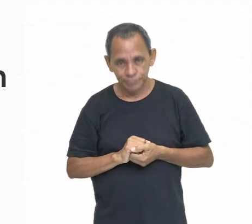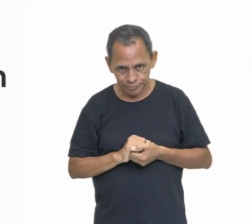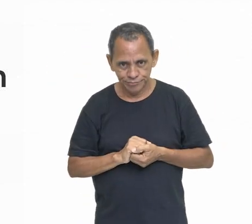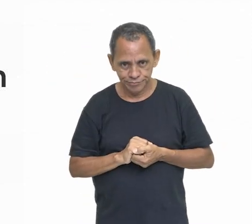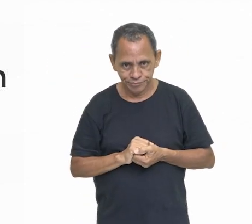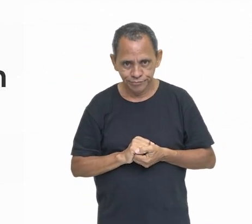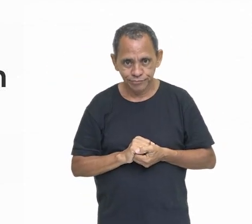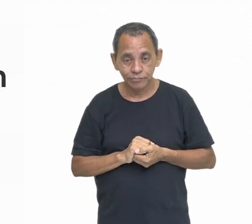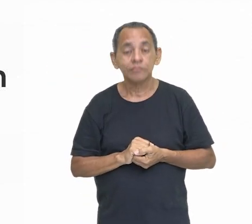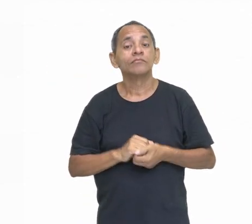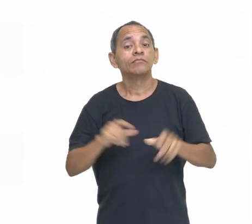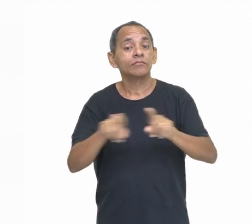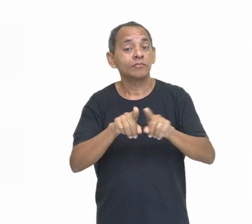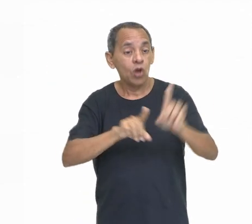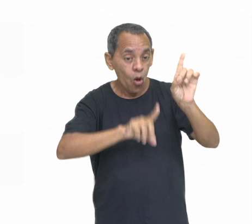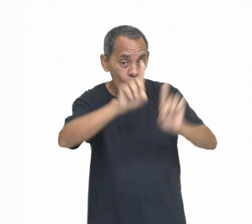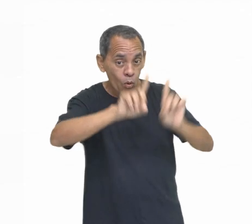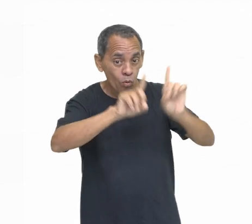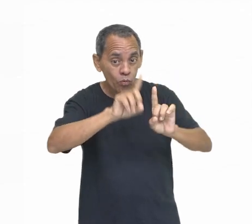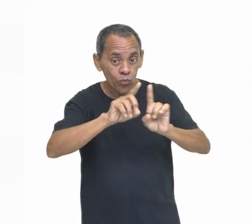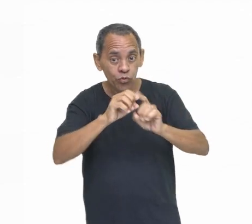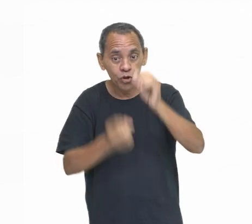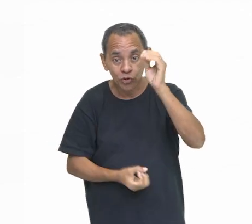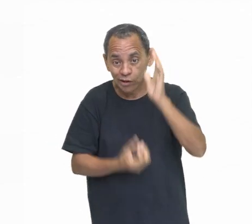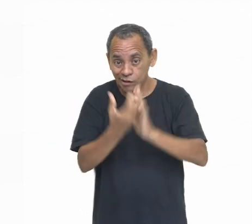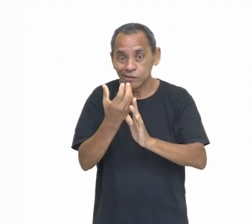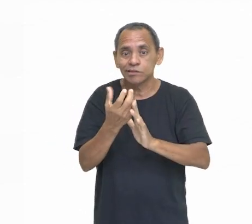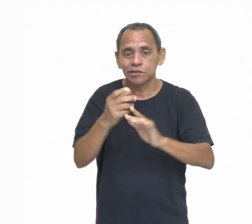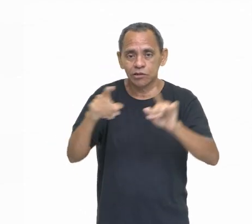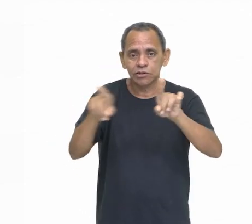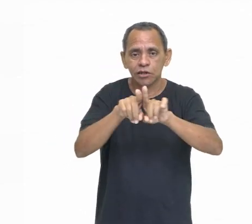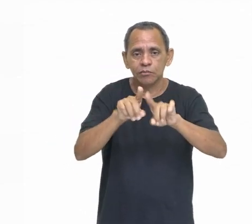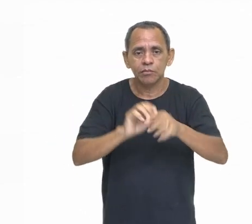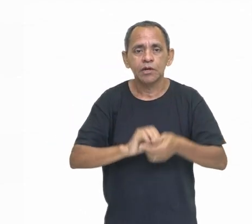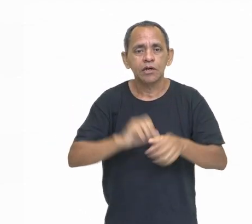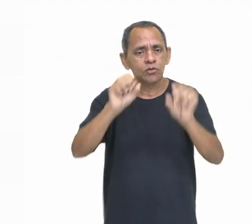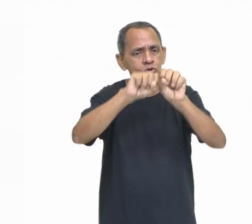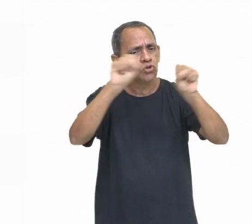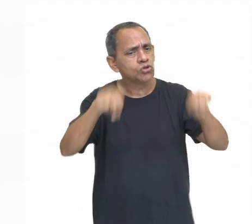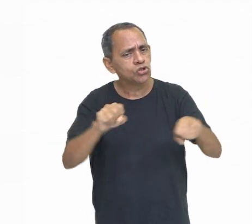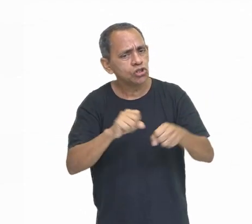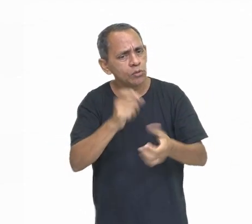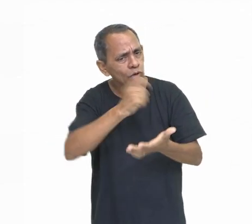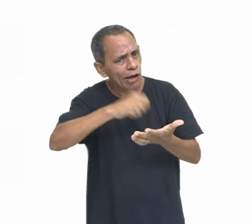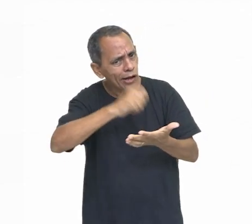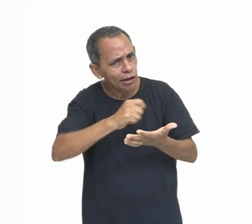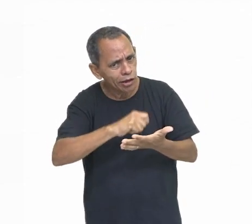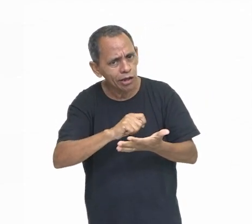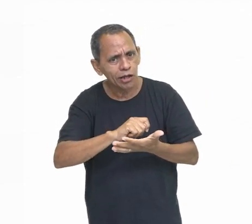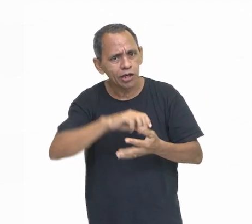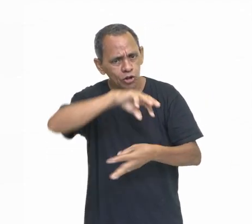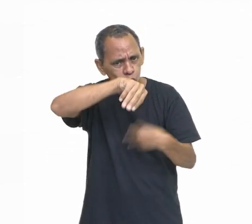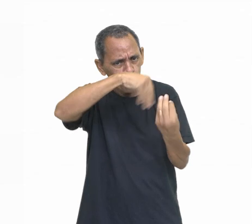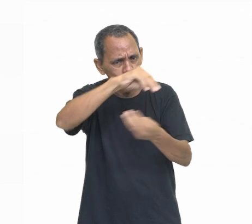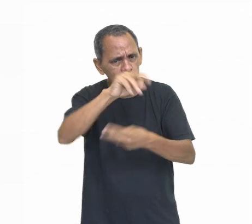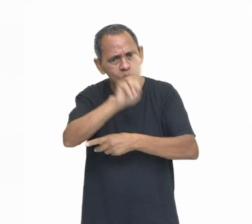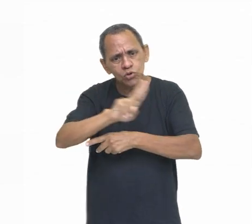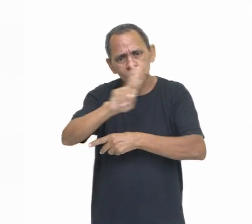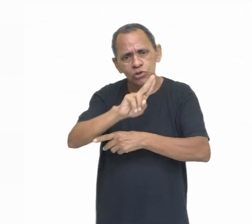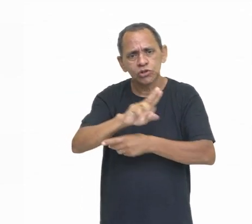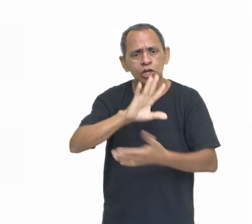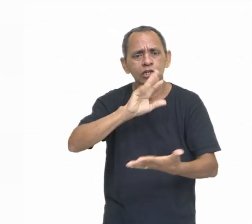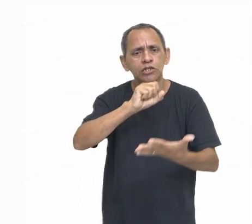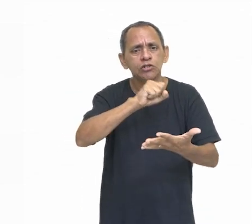criação. Né? O sistema de escrita ele era complexo, à base de glifos, utilizado para